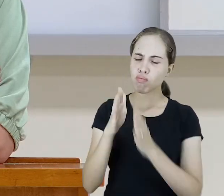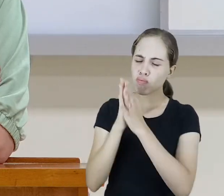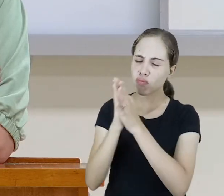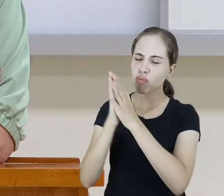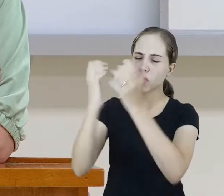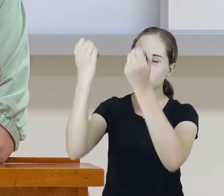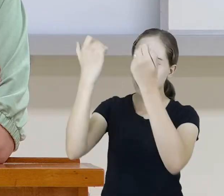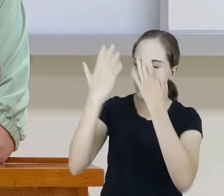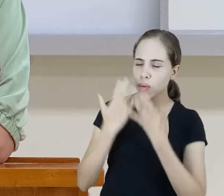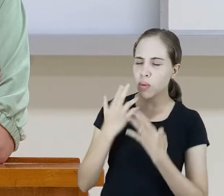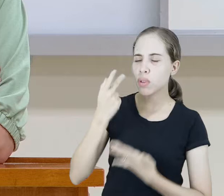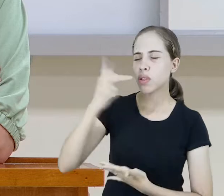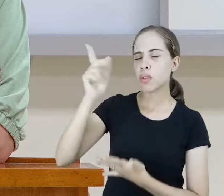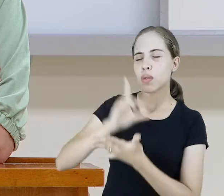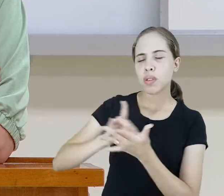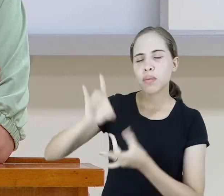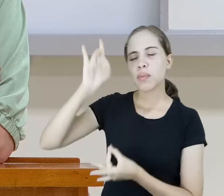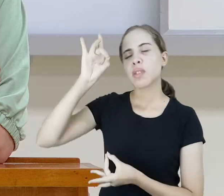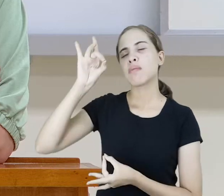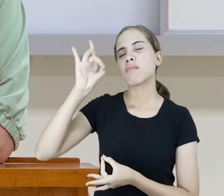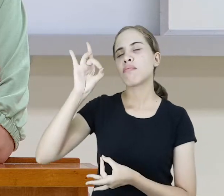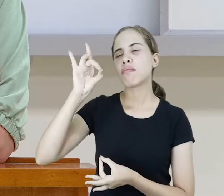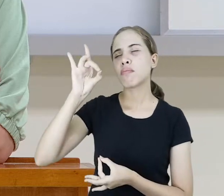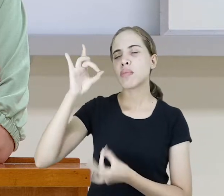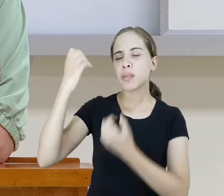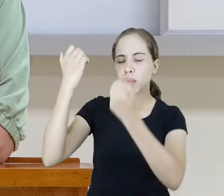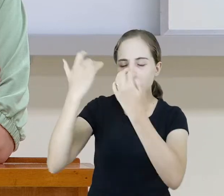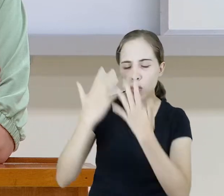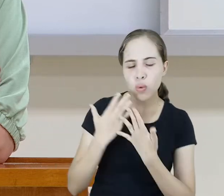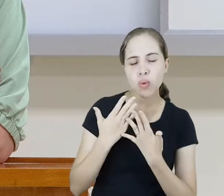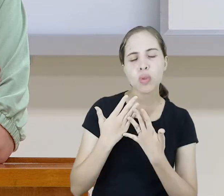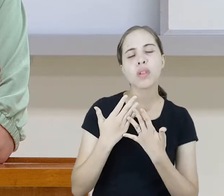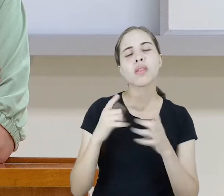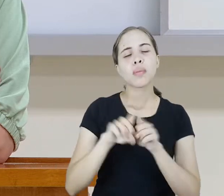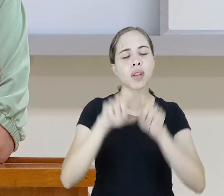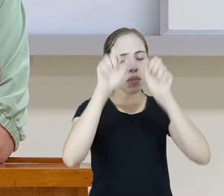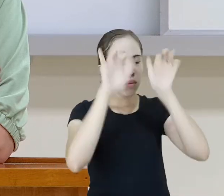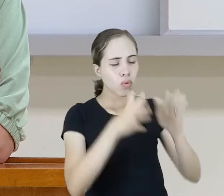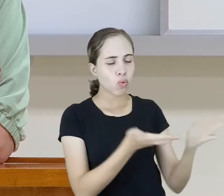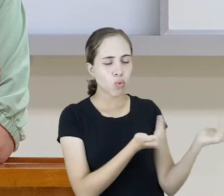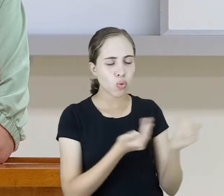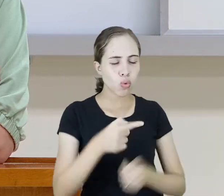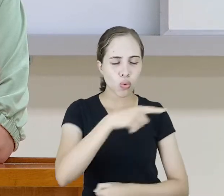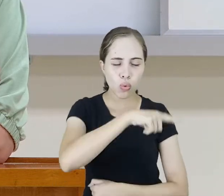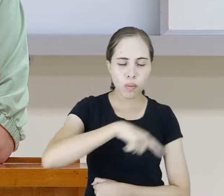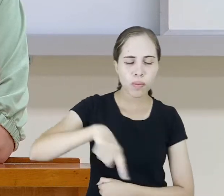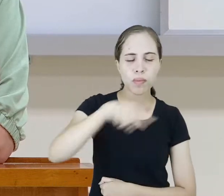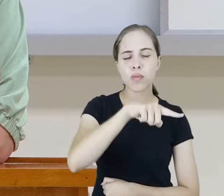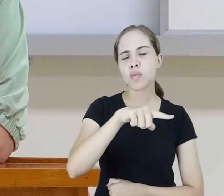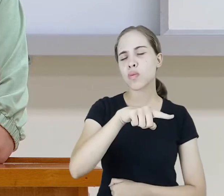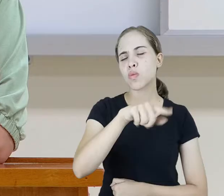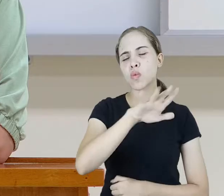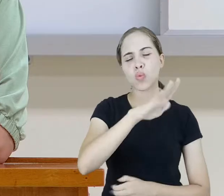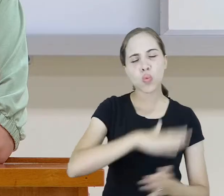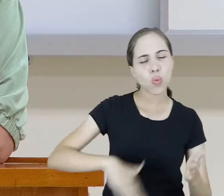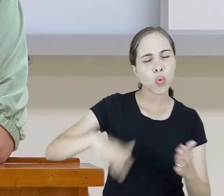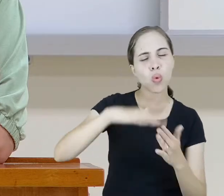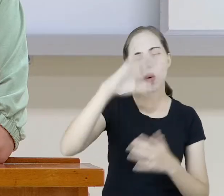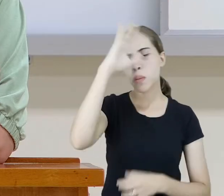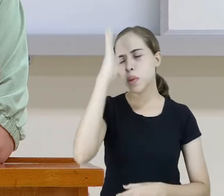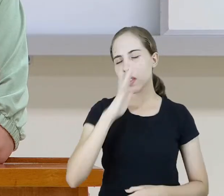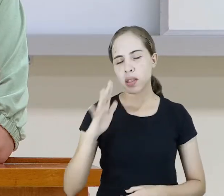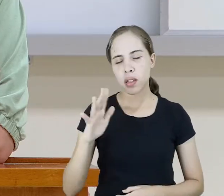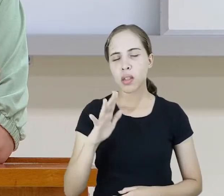abençoe com o seu Espírito, abençoe os jovens que estão aqui, todos os jovens que estão no Brasil todo, que nós